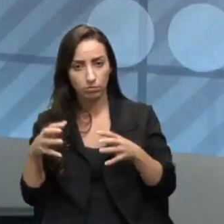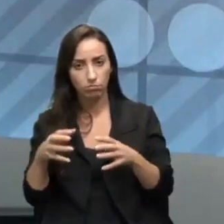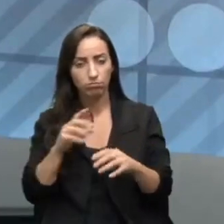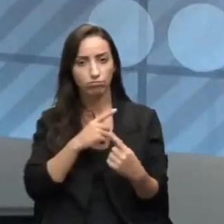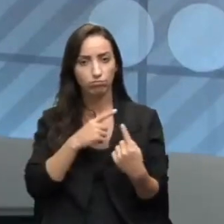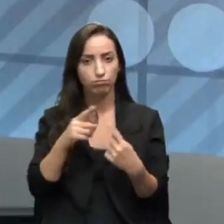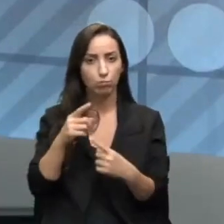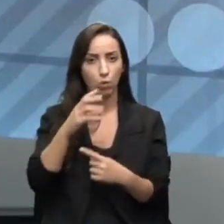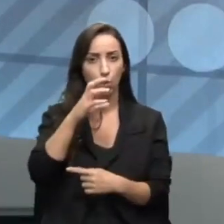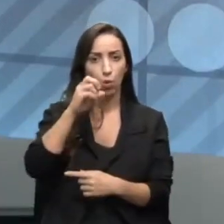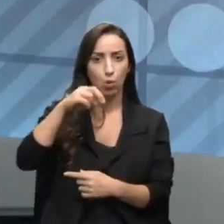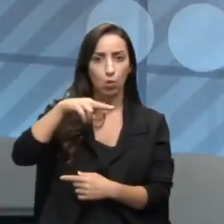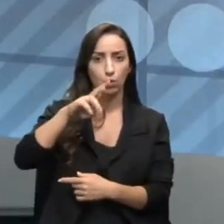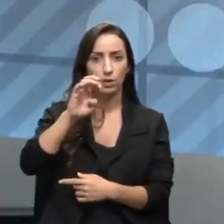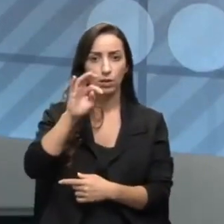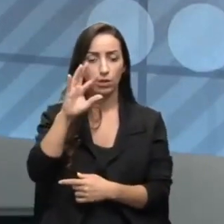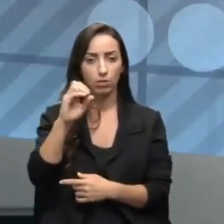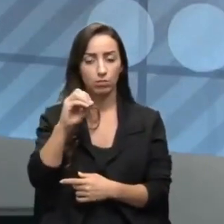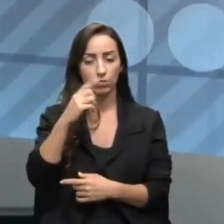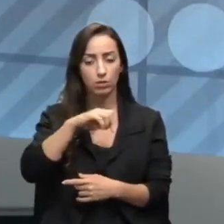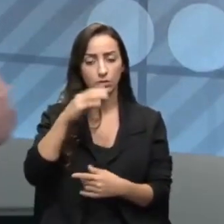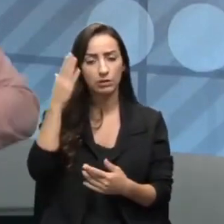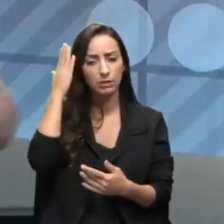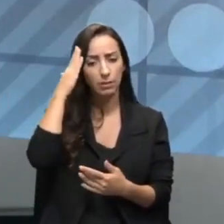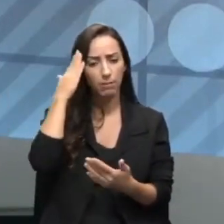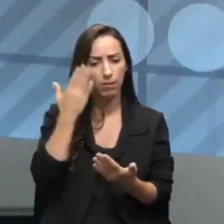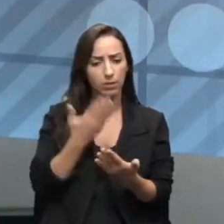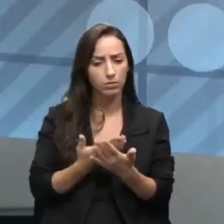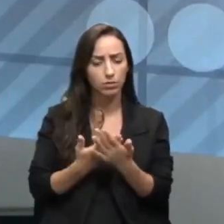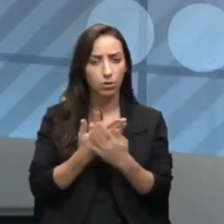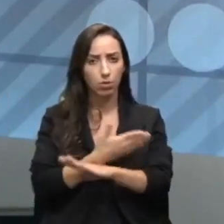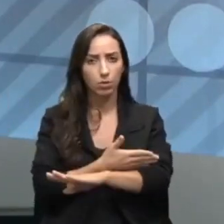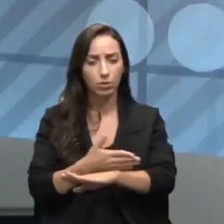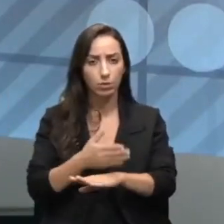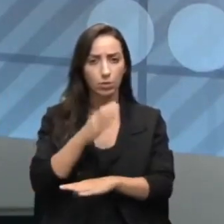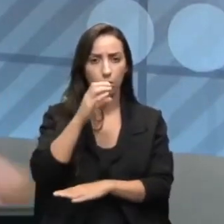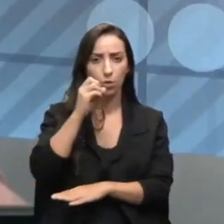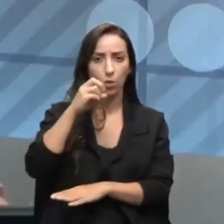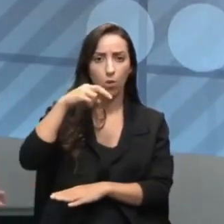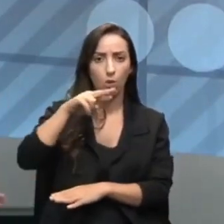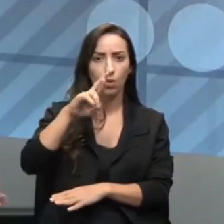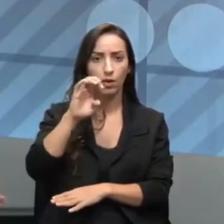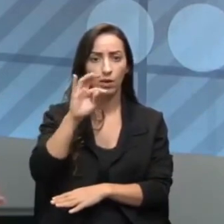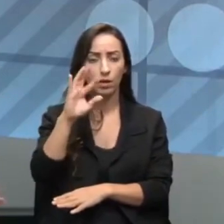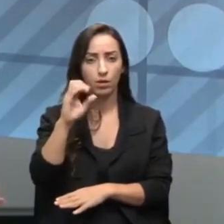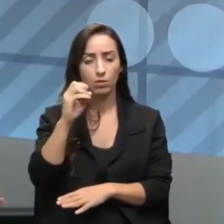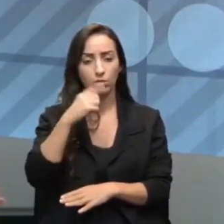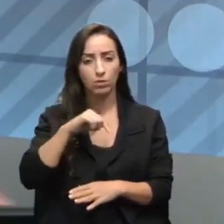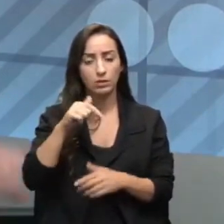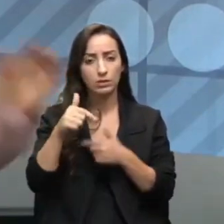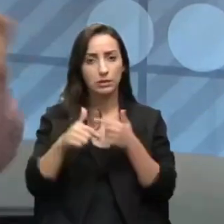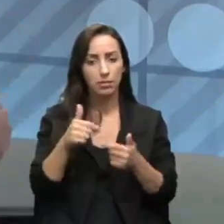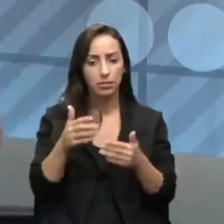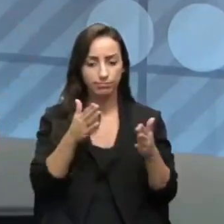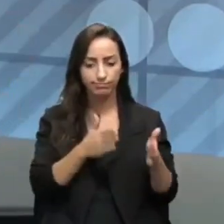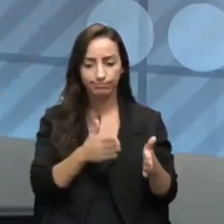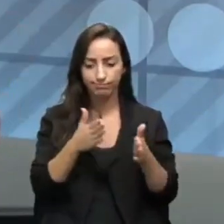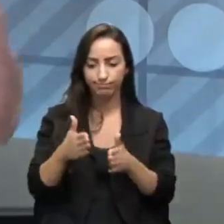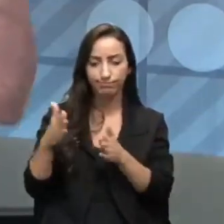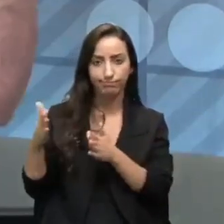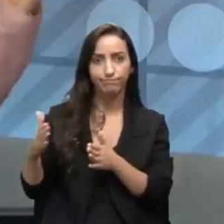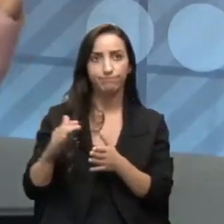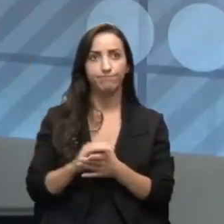gente estudar o comportamento do concreto e a fissuração, a gente trabalha com os estádios. Os estádios é